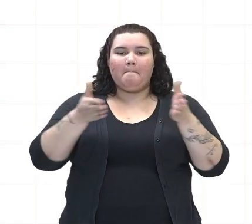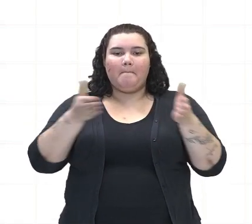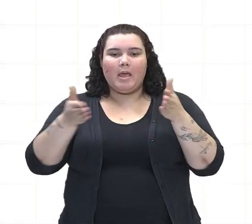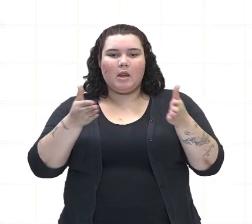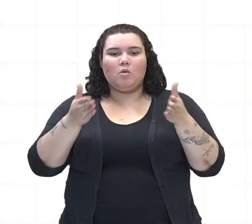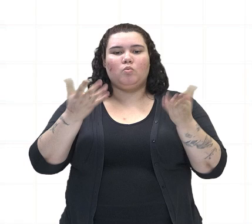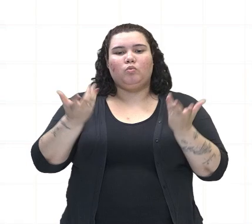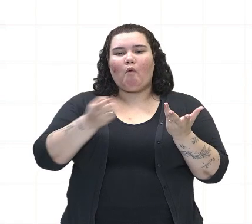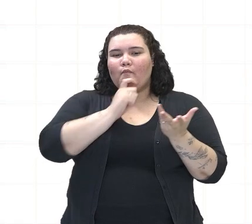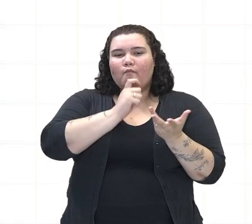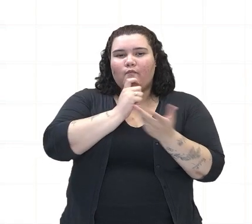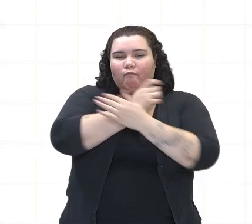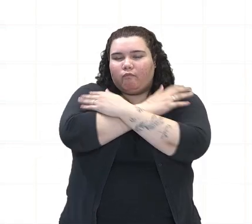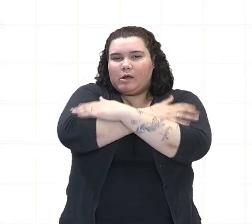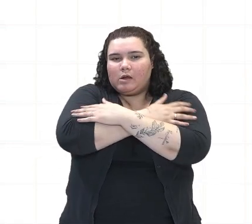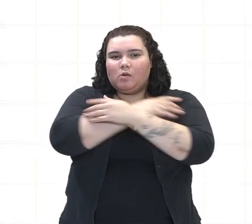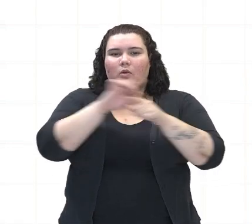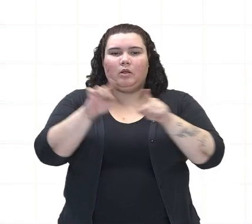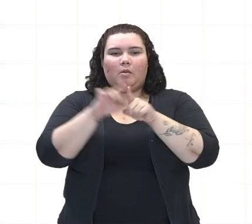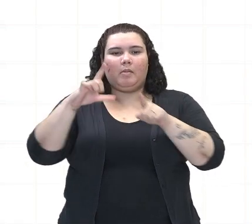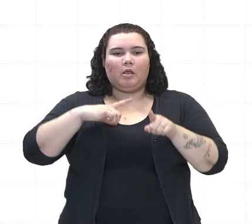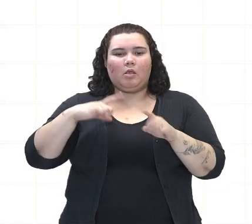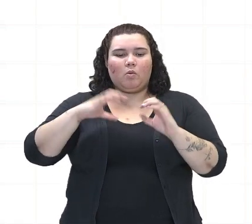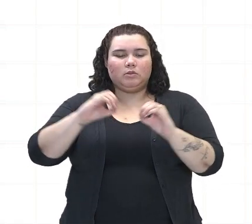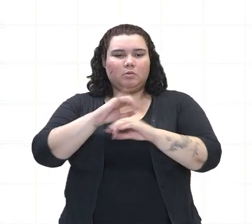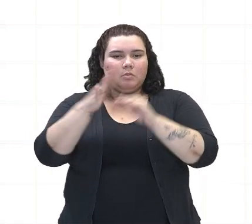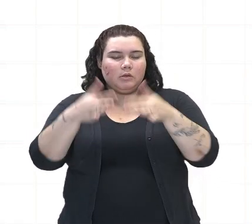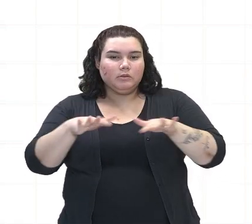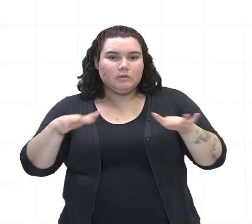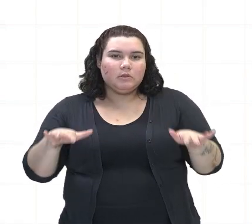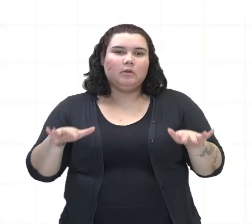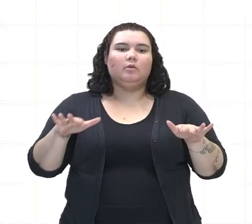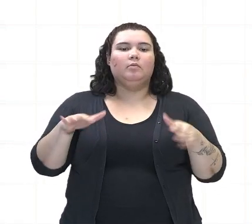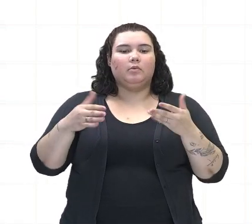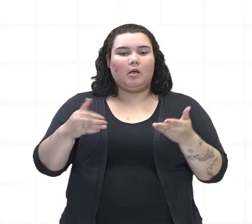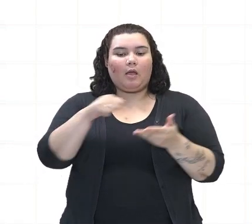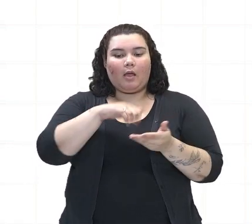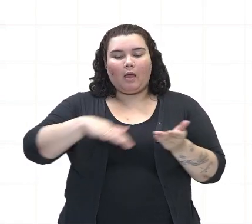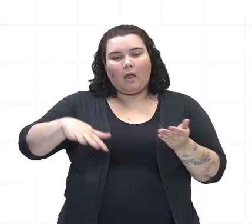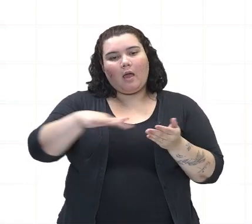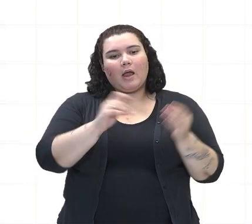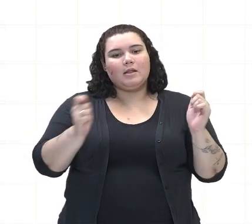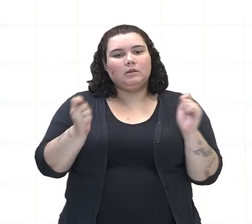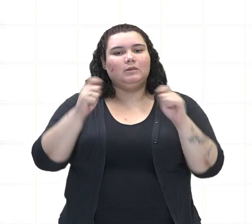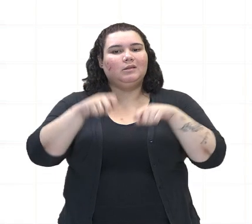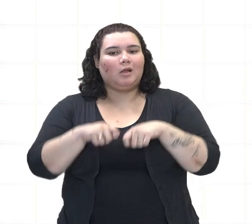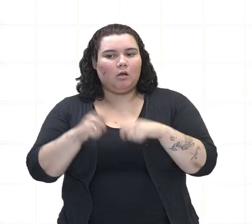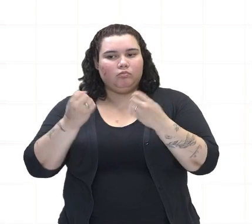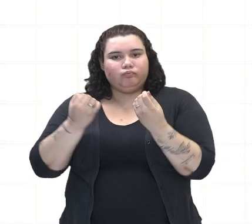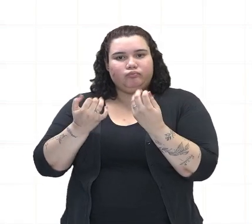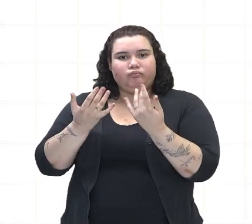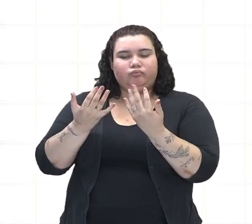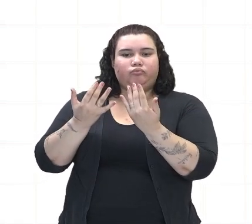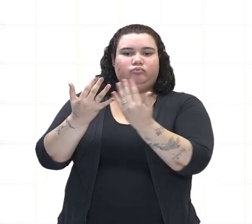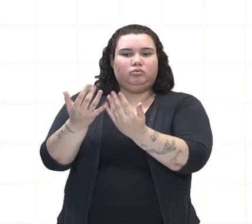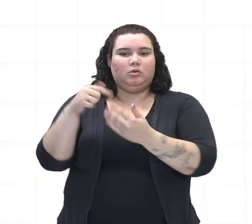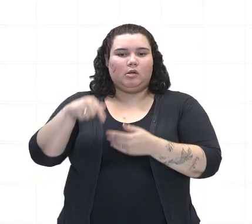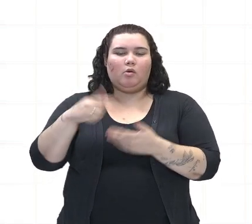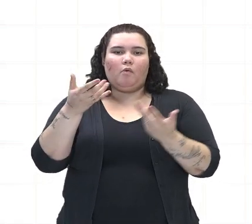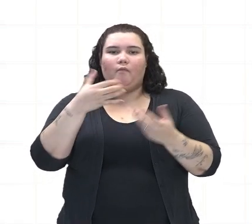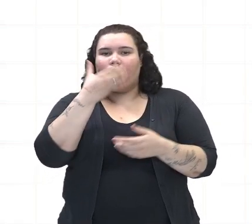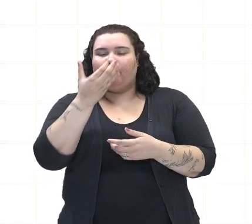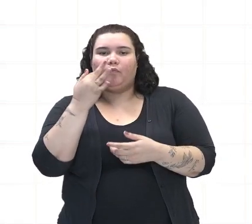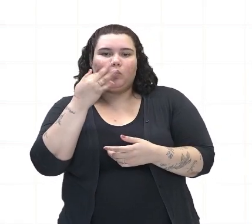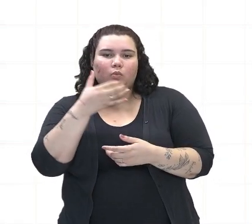ali a presença do Oceano Pacífico muito forte, né? Tem ali áreas que são propícias para a produção de determinadas espécies de